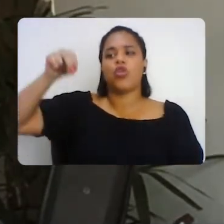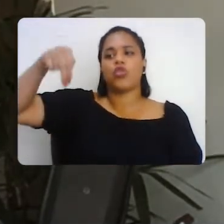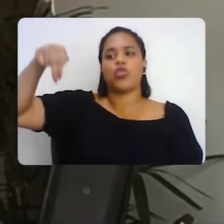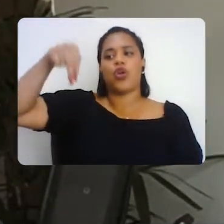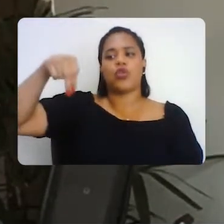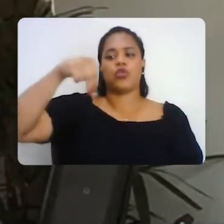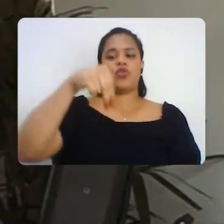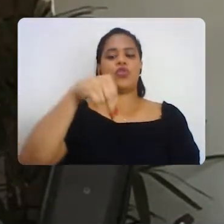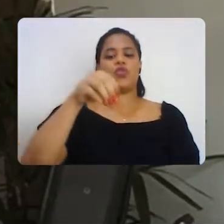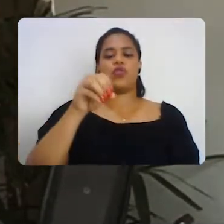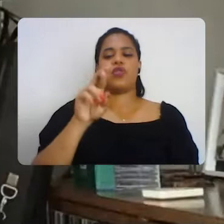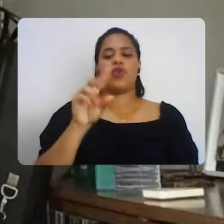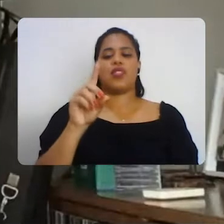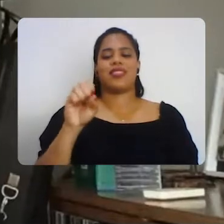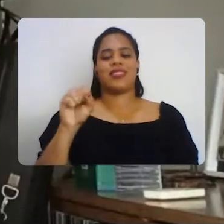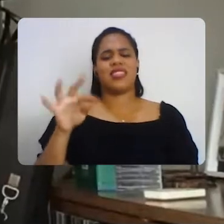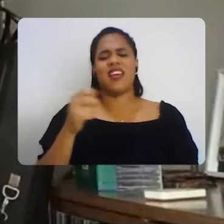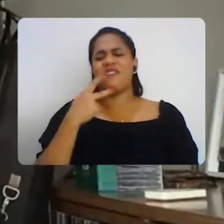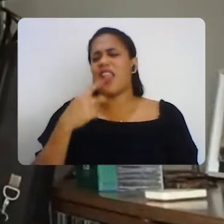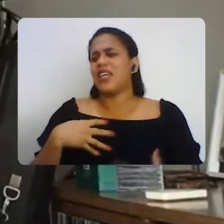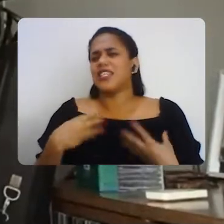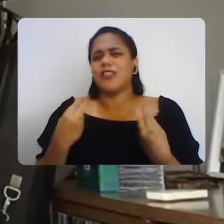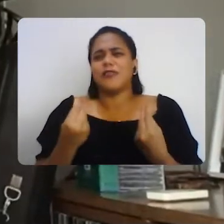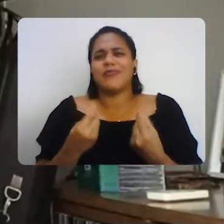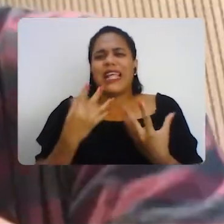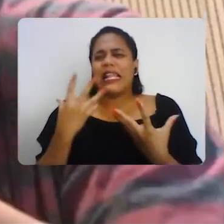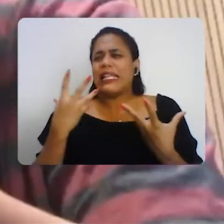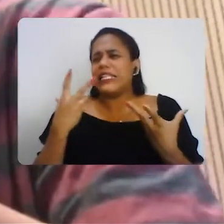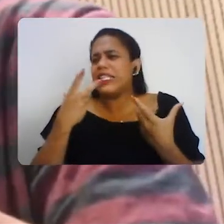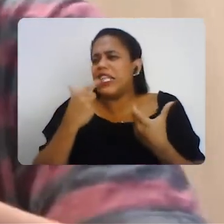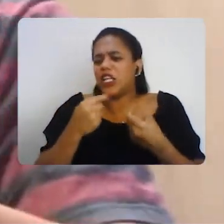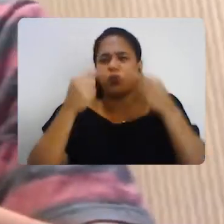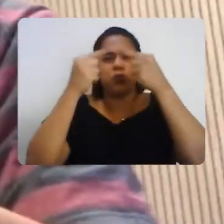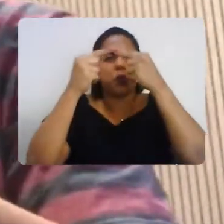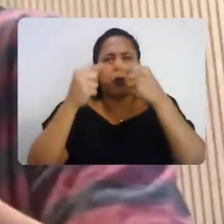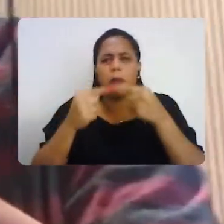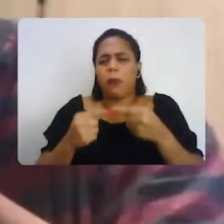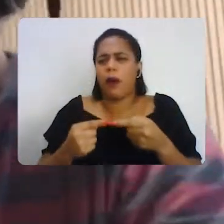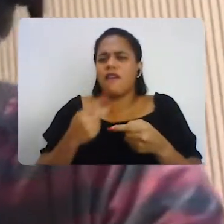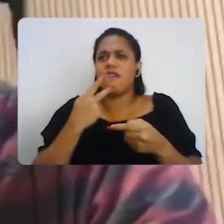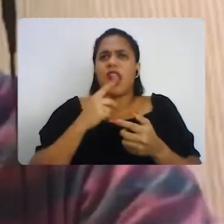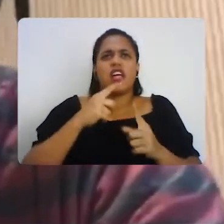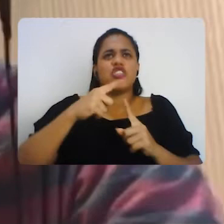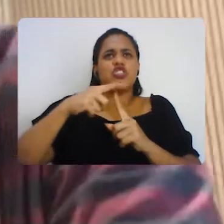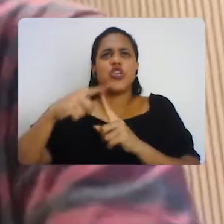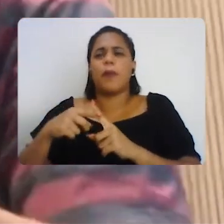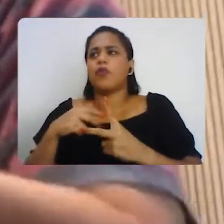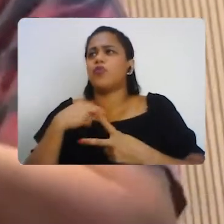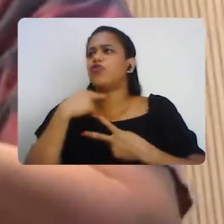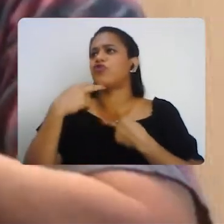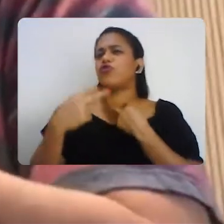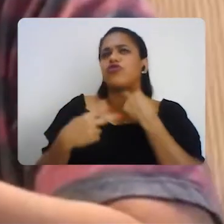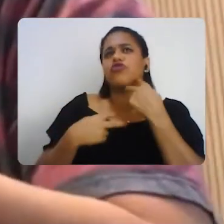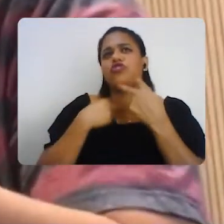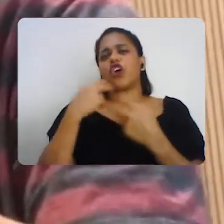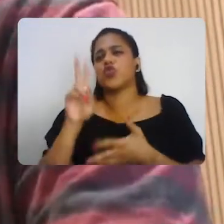deixa muito sensibilizado. Eu acho de uma riqueza, né, melódica, a escala nordestina, os timbres